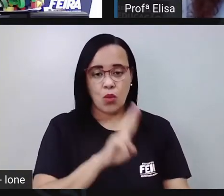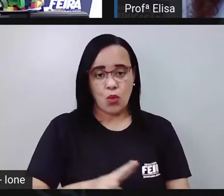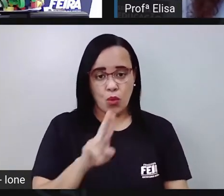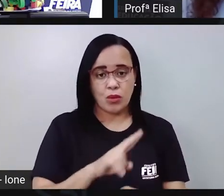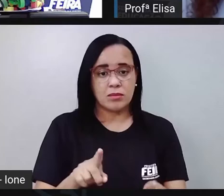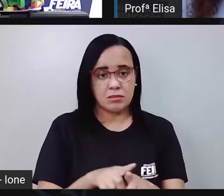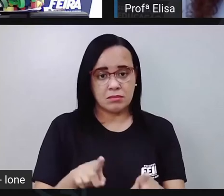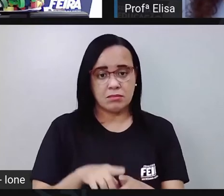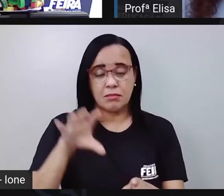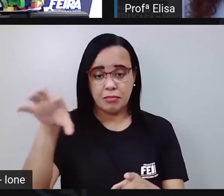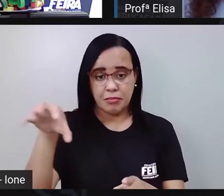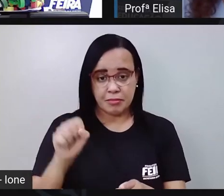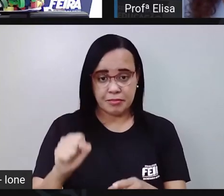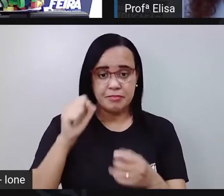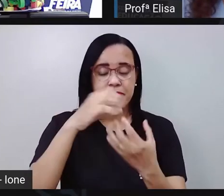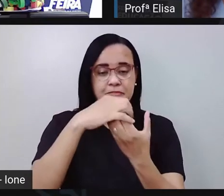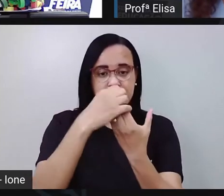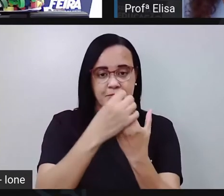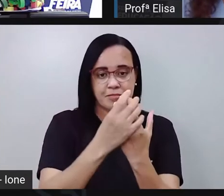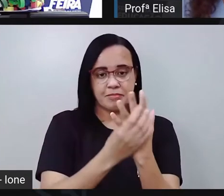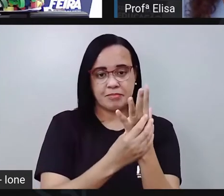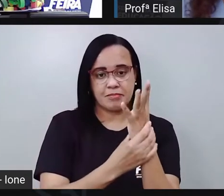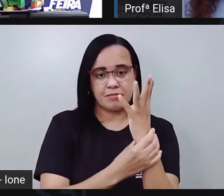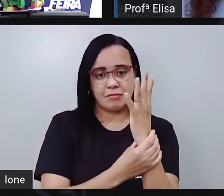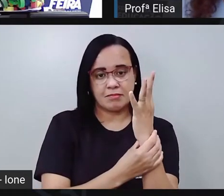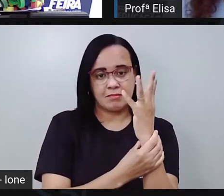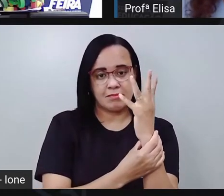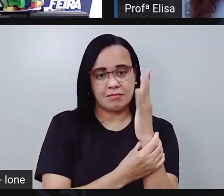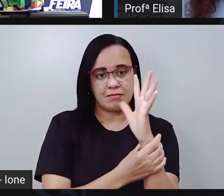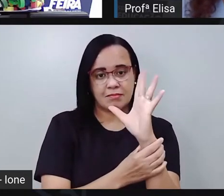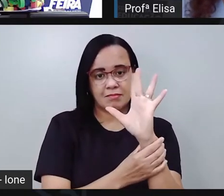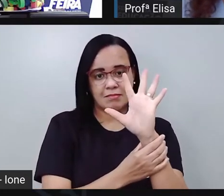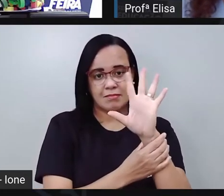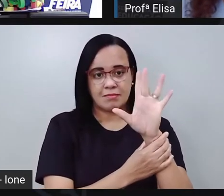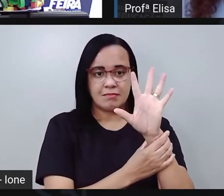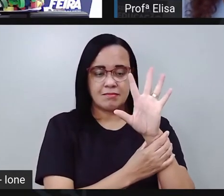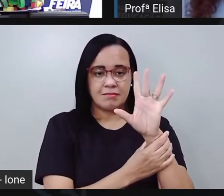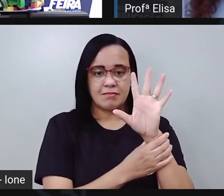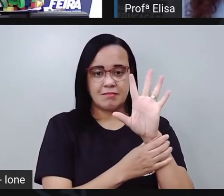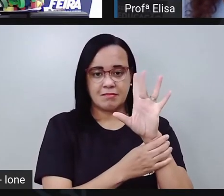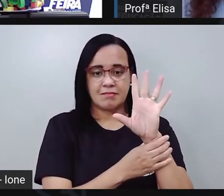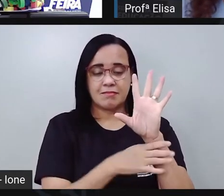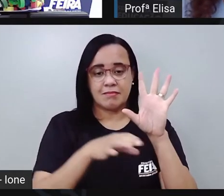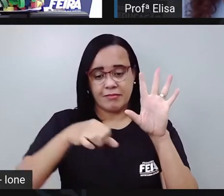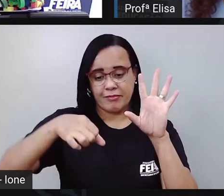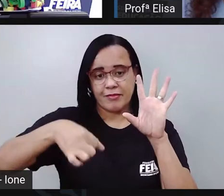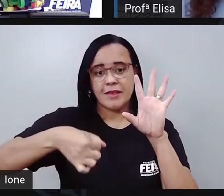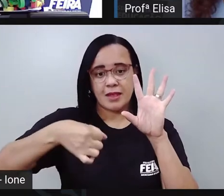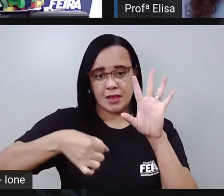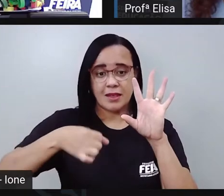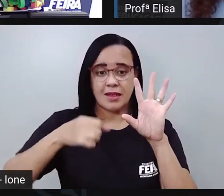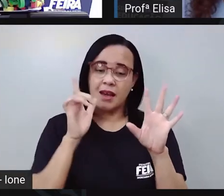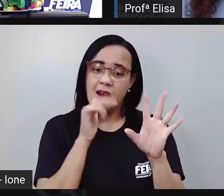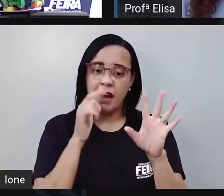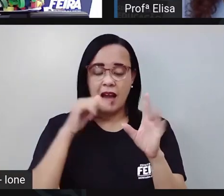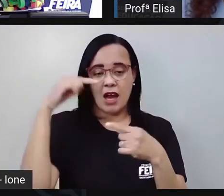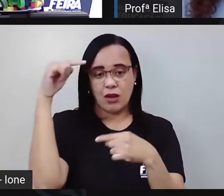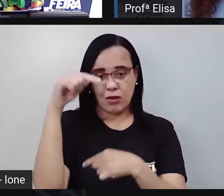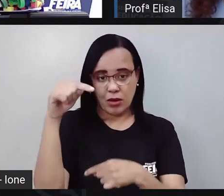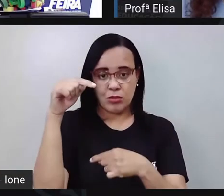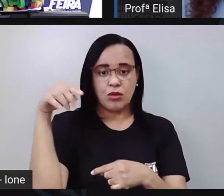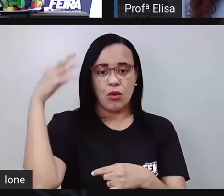pega uma luva se consegue mostrar pinhas a de água de refrigerante